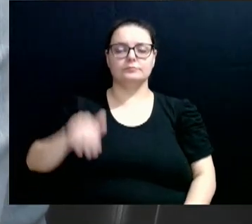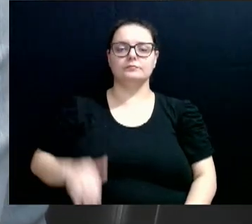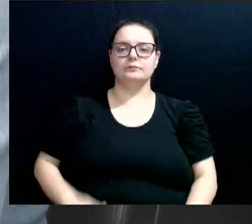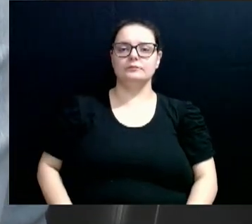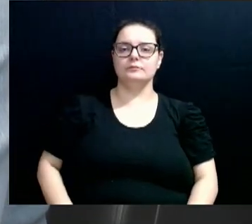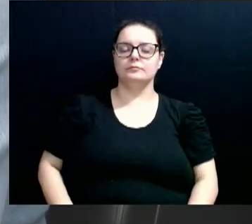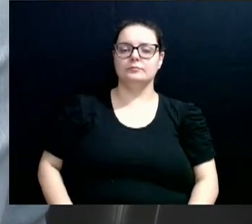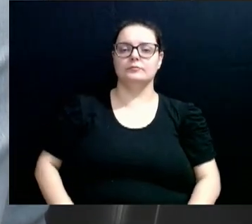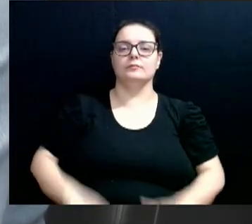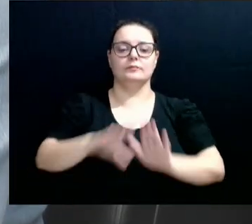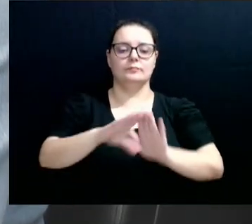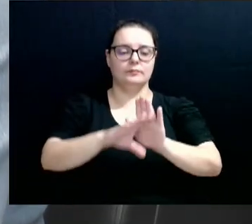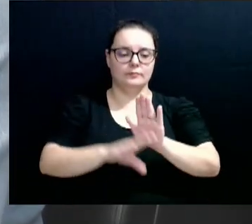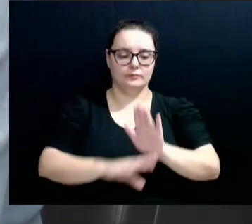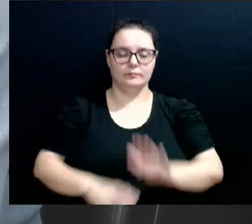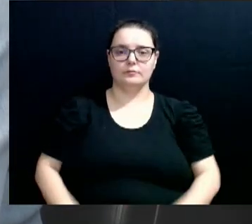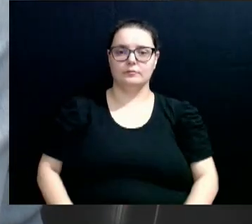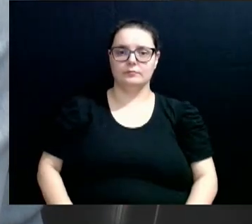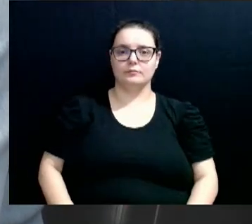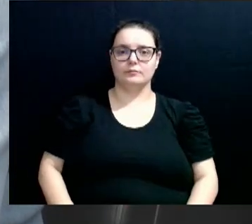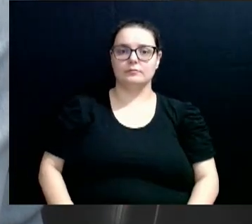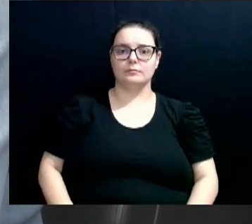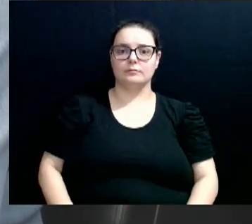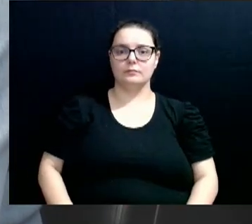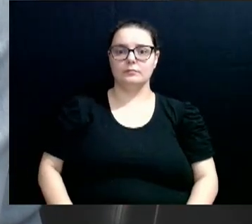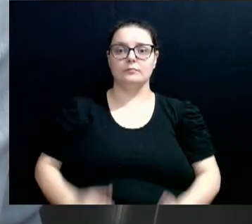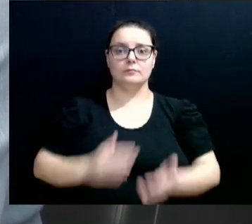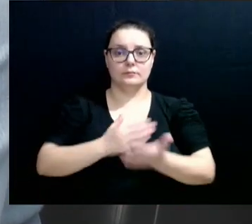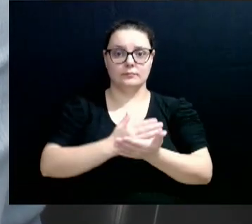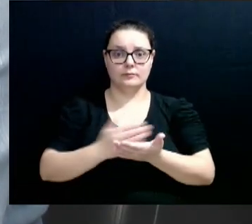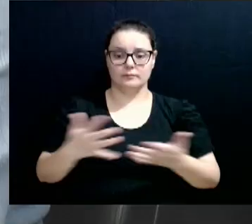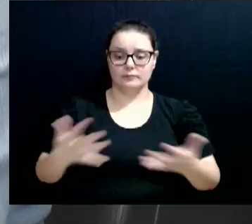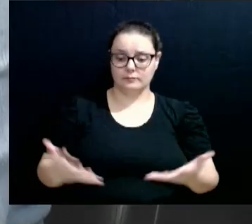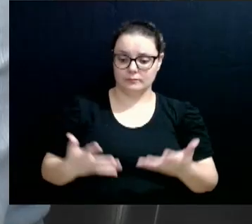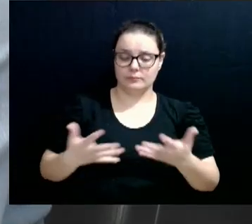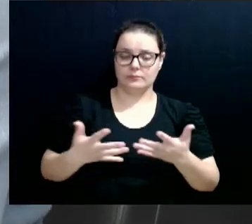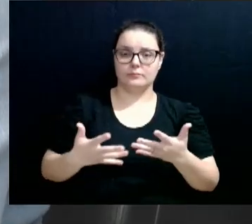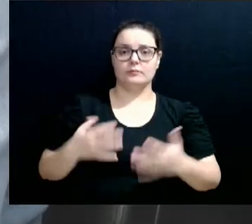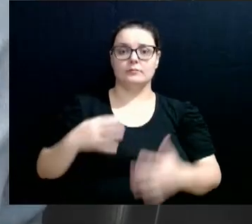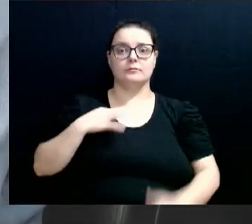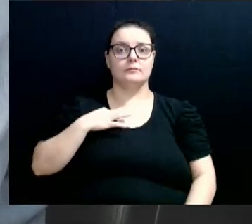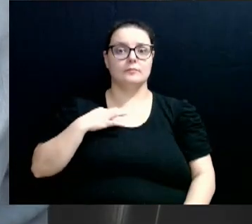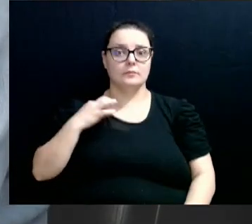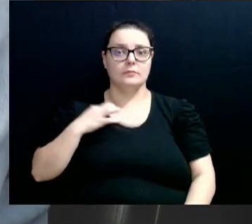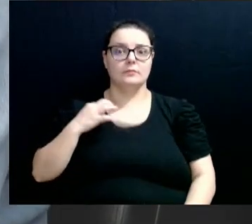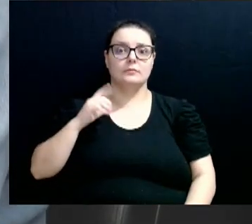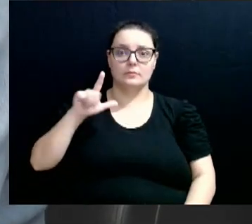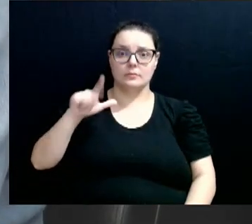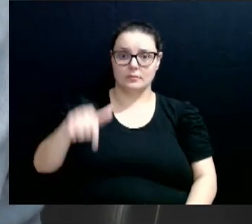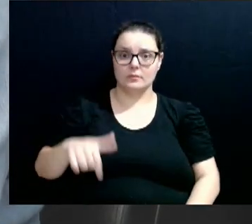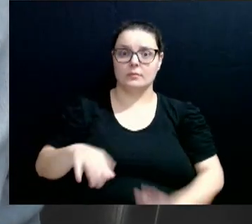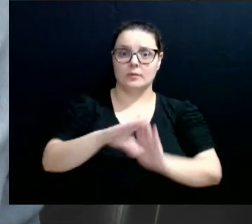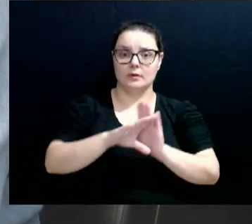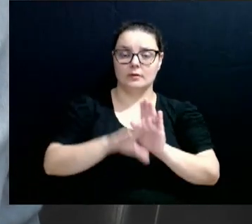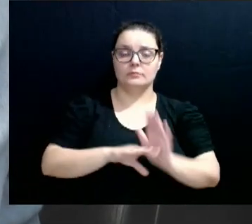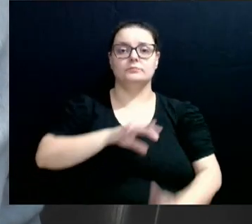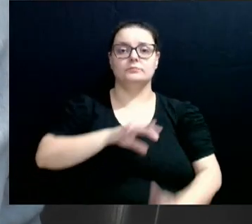programa, inicialmente em iniciativas mesmo voluntárias, e depois um programa que a Prefeitura de Ribeirão